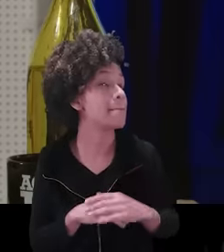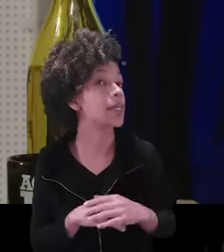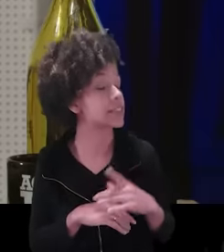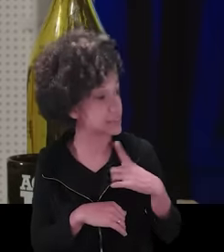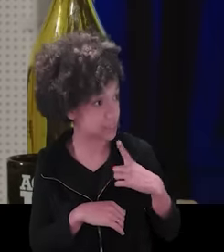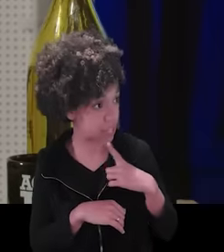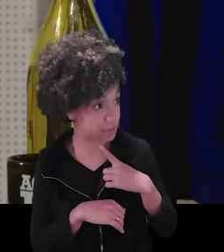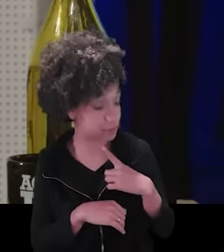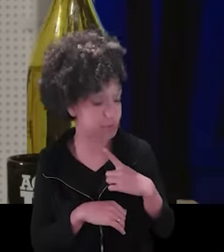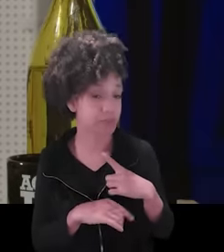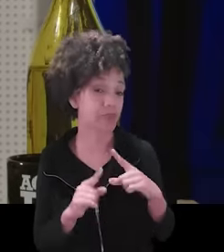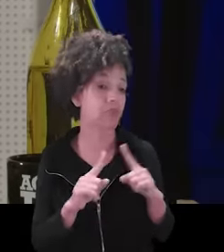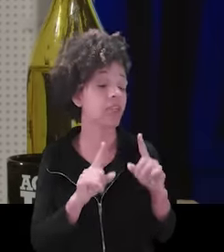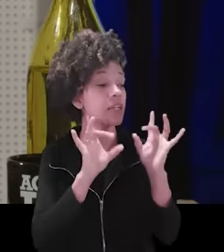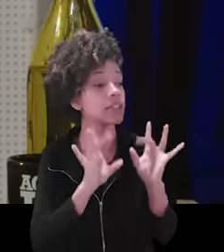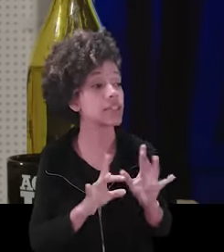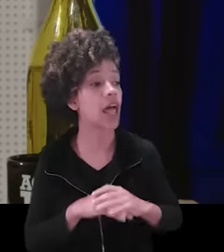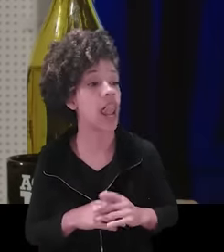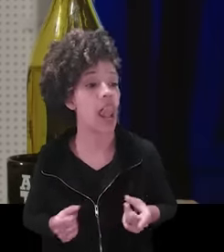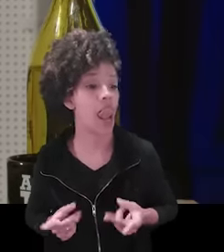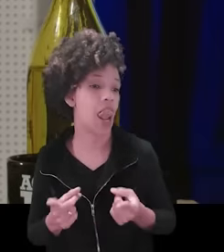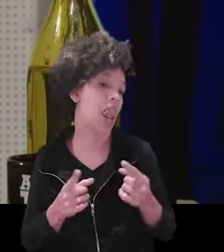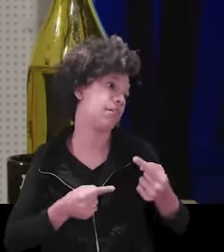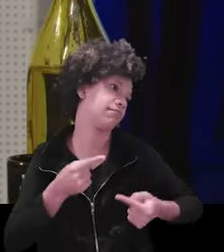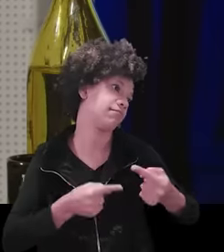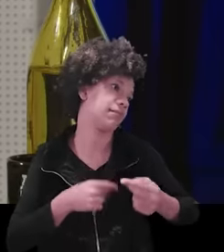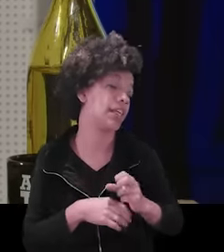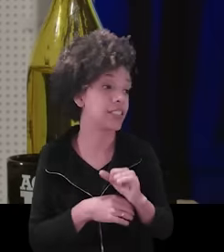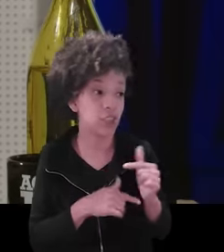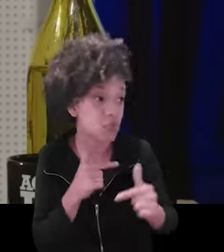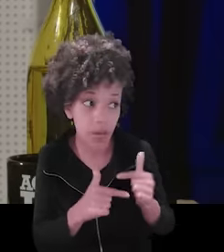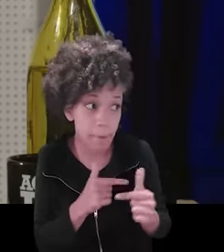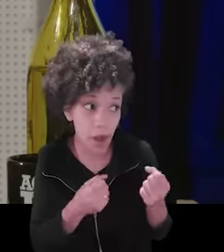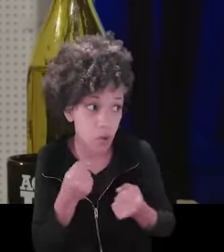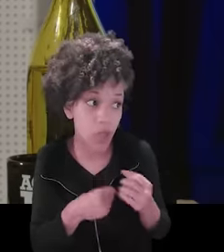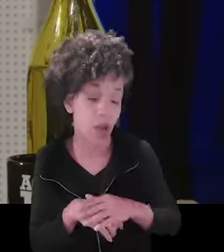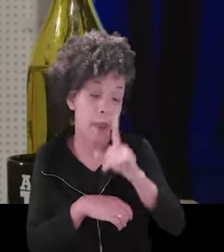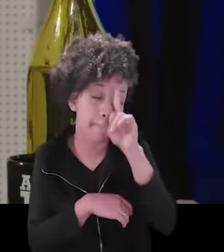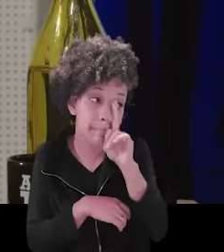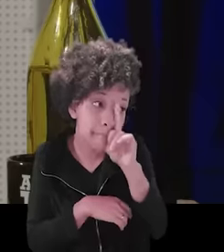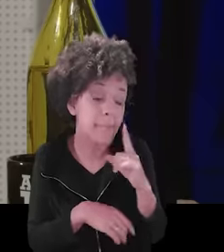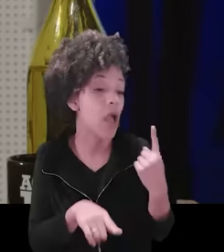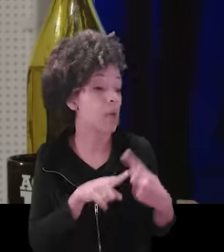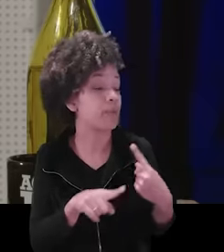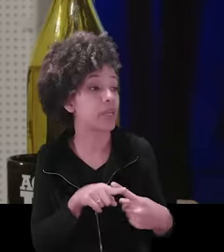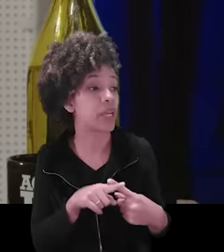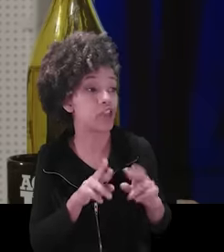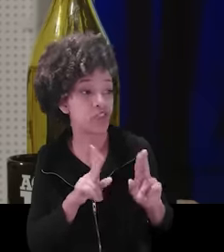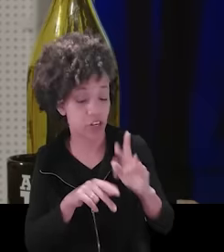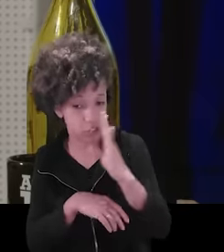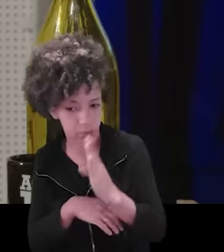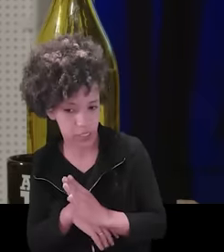mas existe só que são causa assim de leilão e se a pessoa a malha com carro é muito arriscada